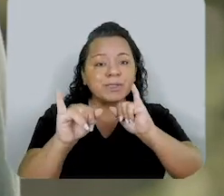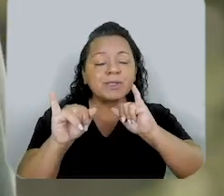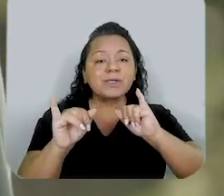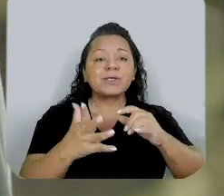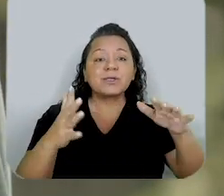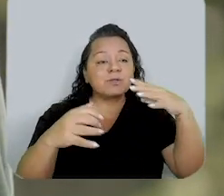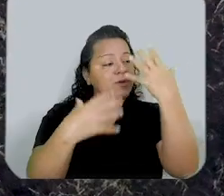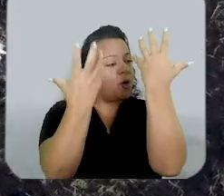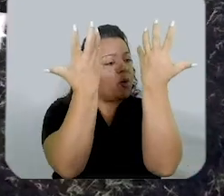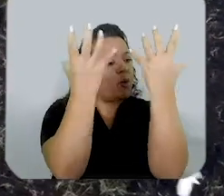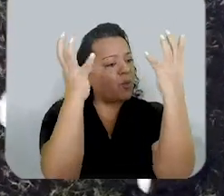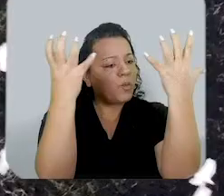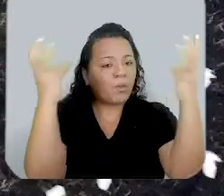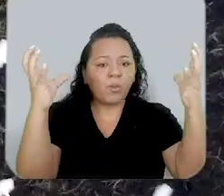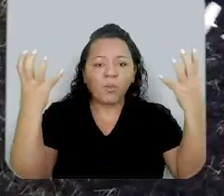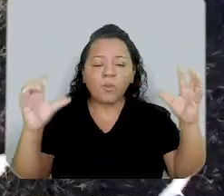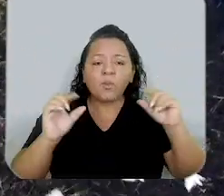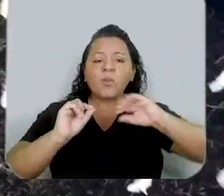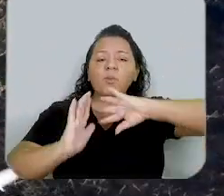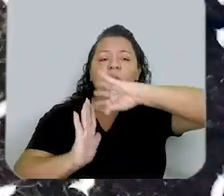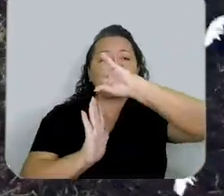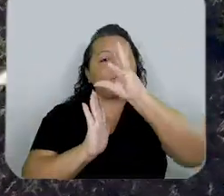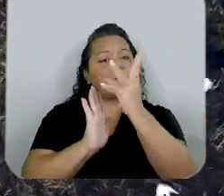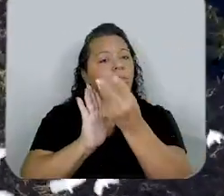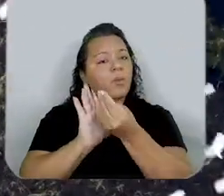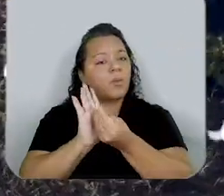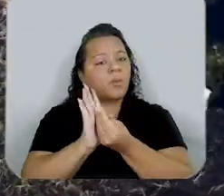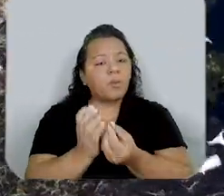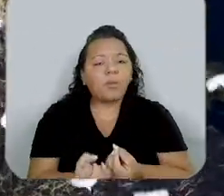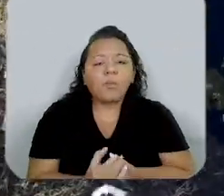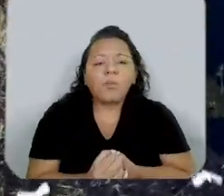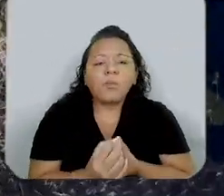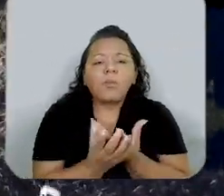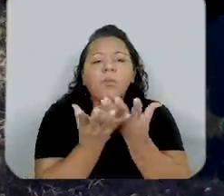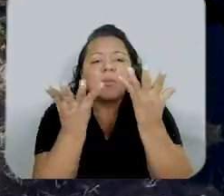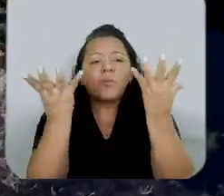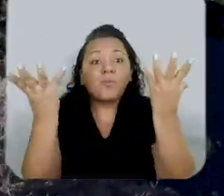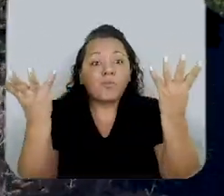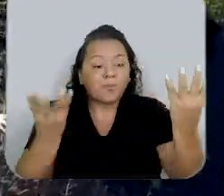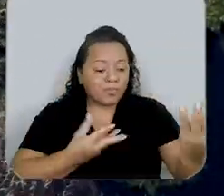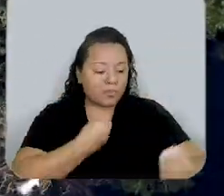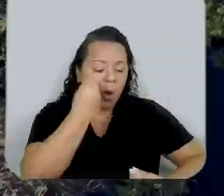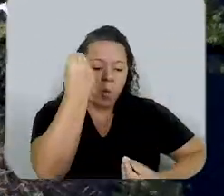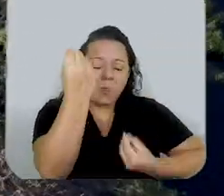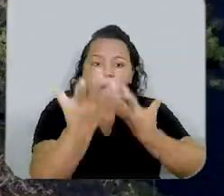ela é a explosão da vida?